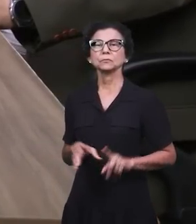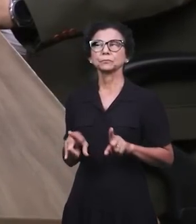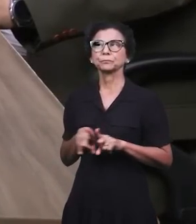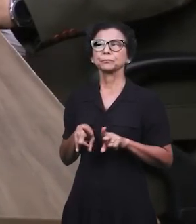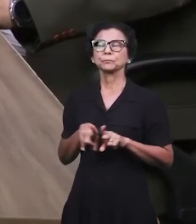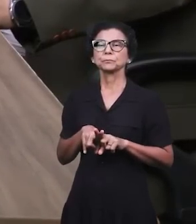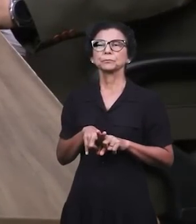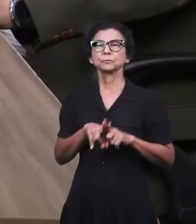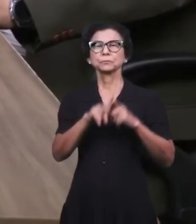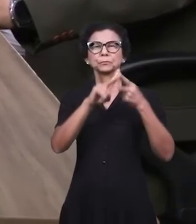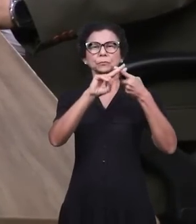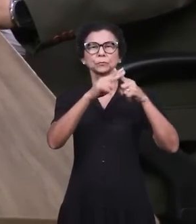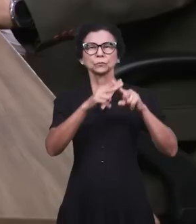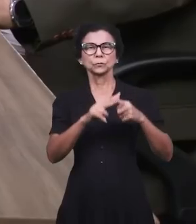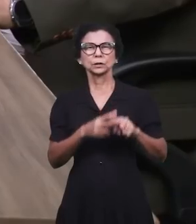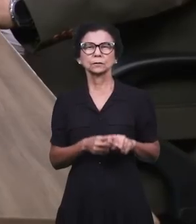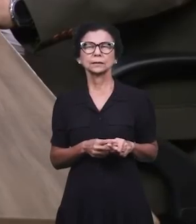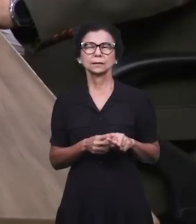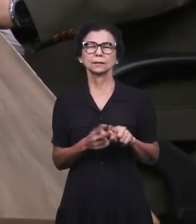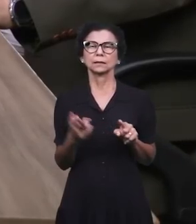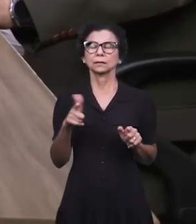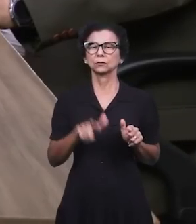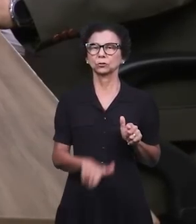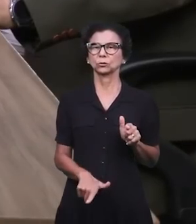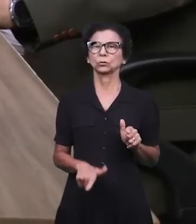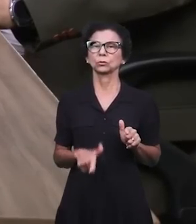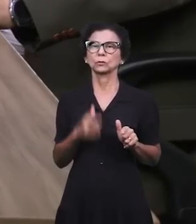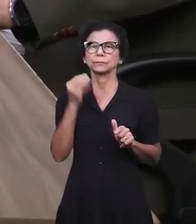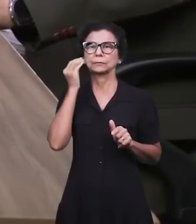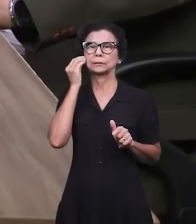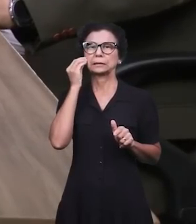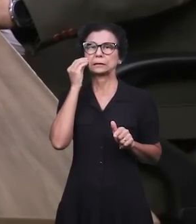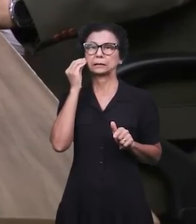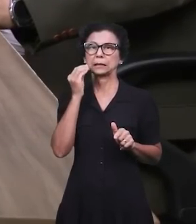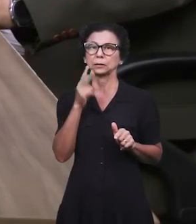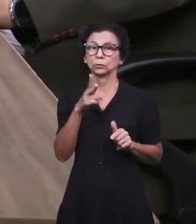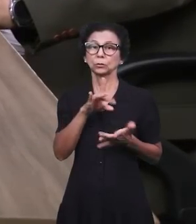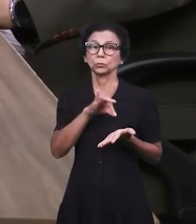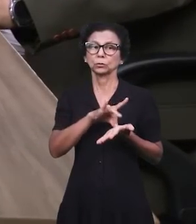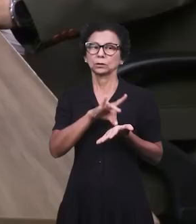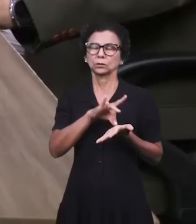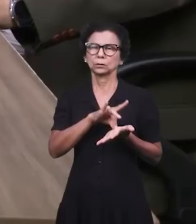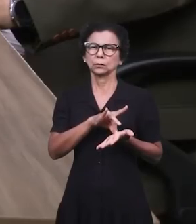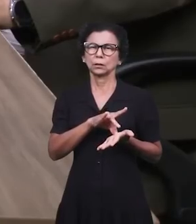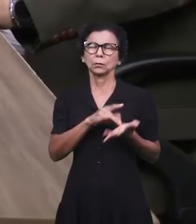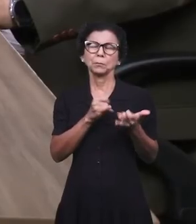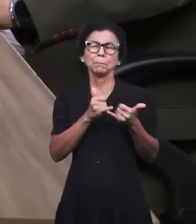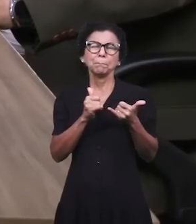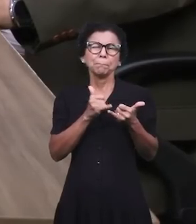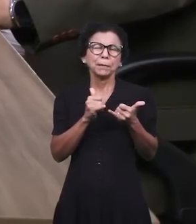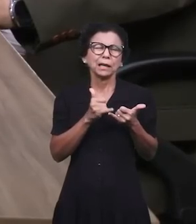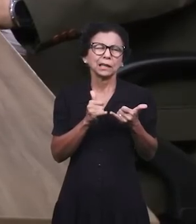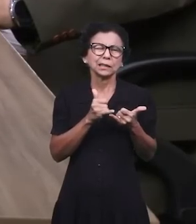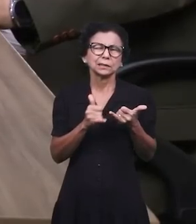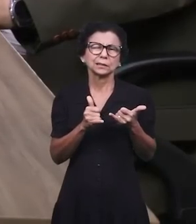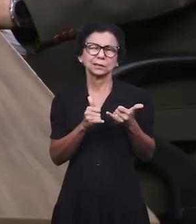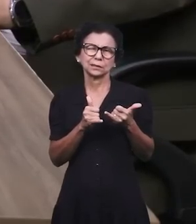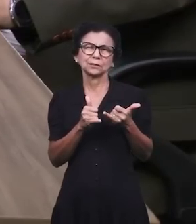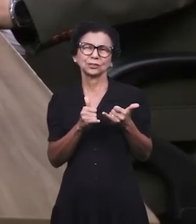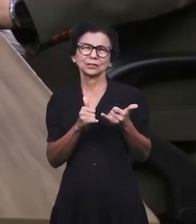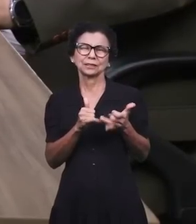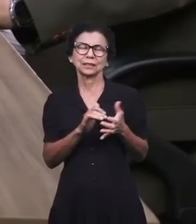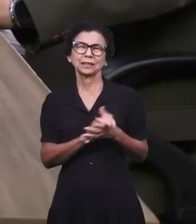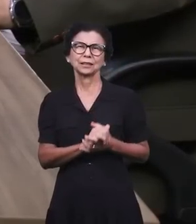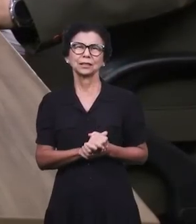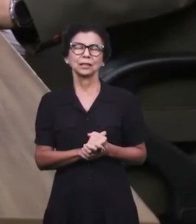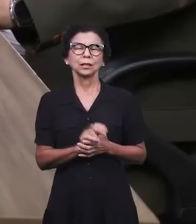tenta manter aquilo que era o original, né? Aquilo que era o início ali, até usar o mesmo tipo de material, se for possível,